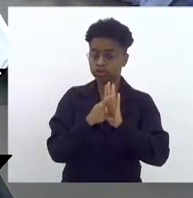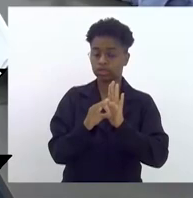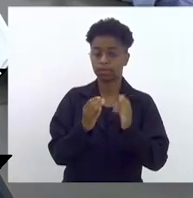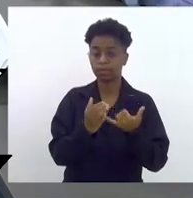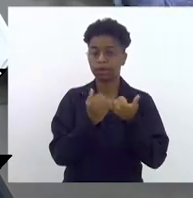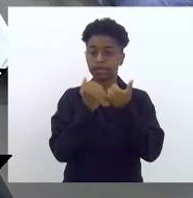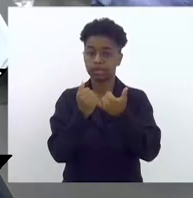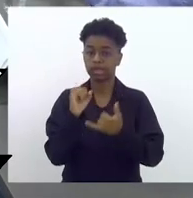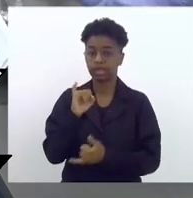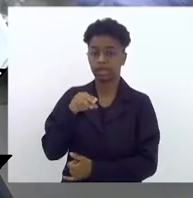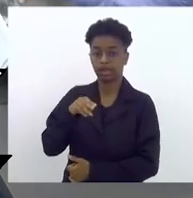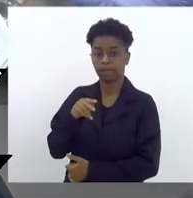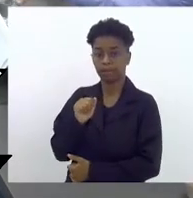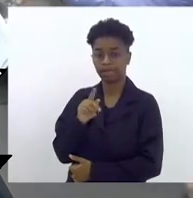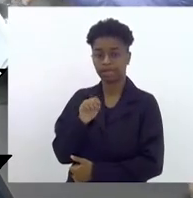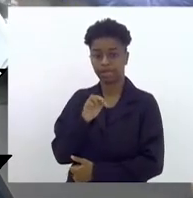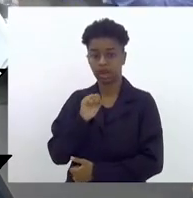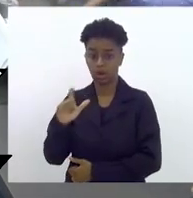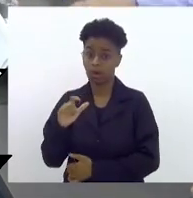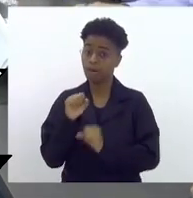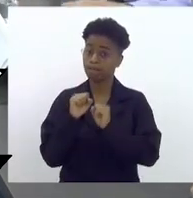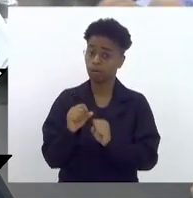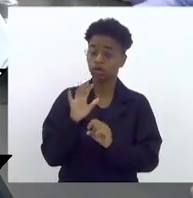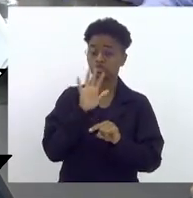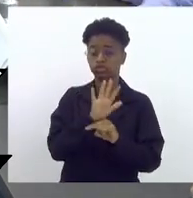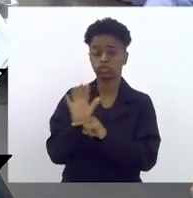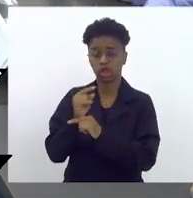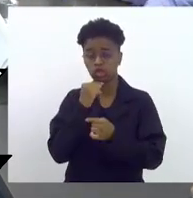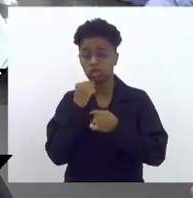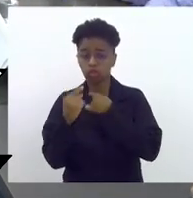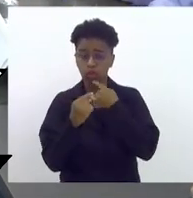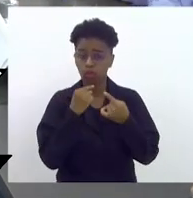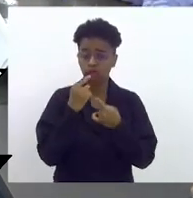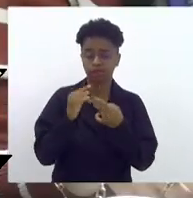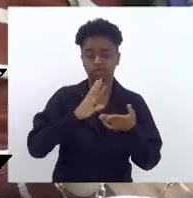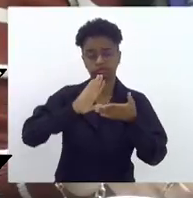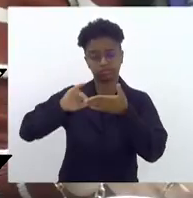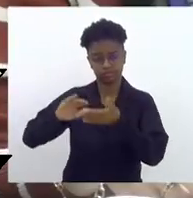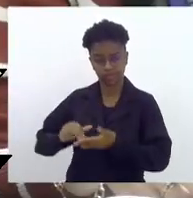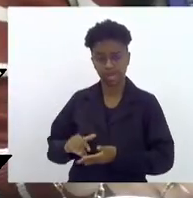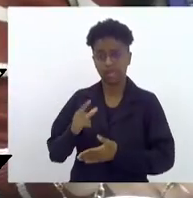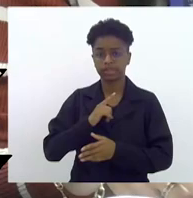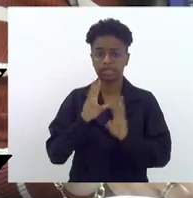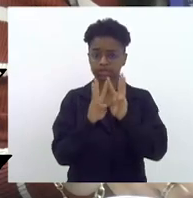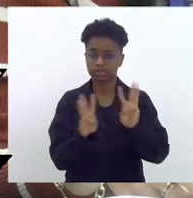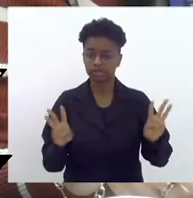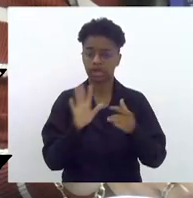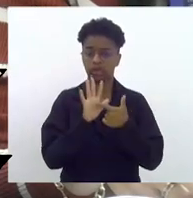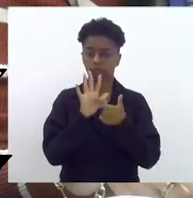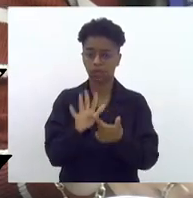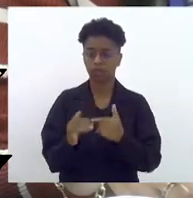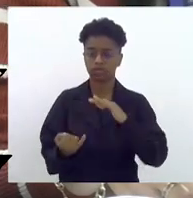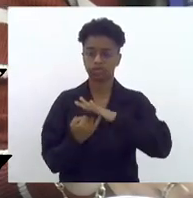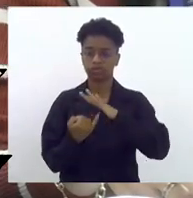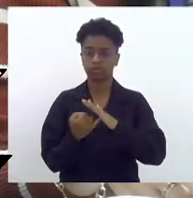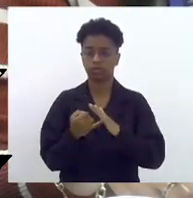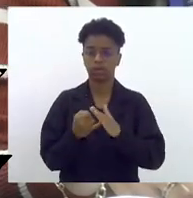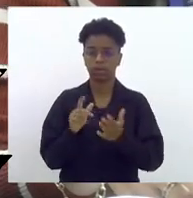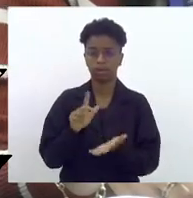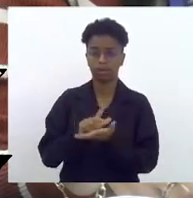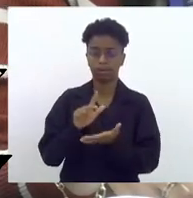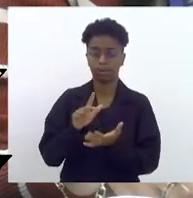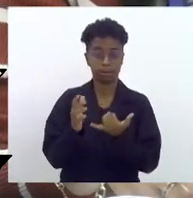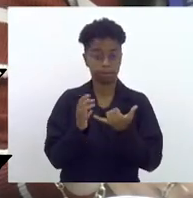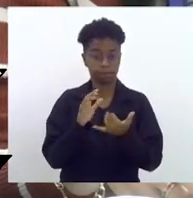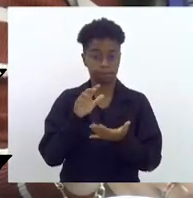imaterial que pode ajudar Inclusive a tirar qualquer outro tipo de subjetividade está lá no site do Instituto patrimônio histórico